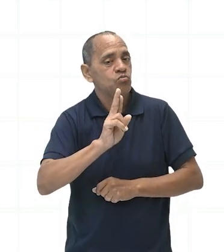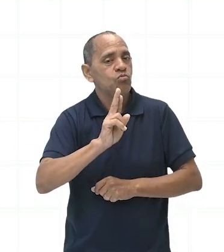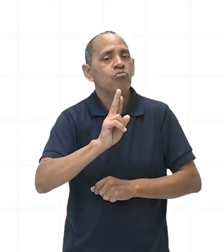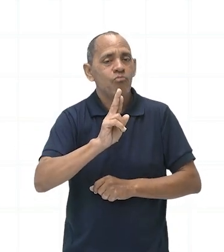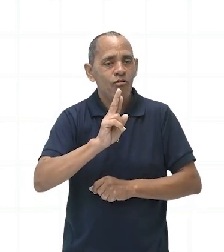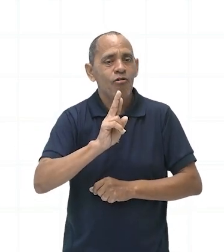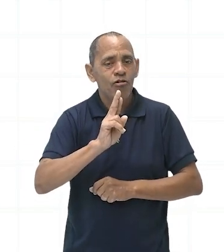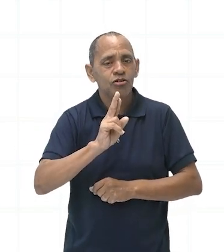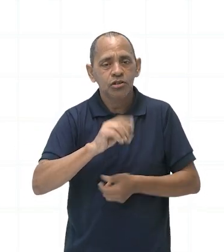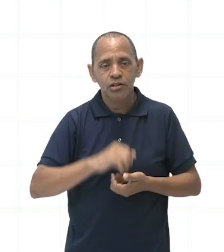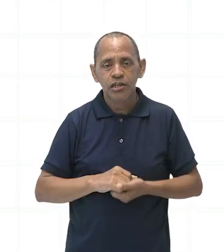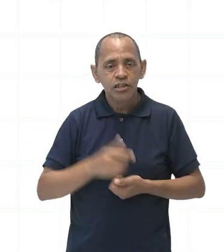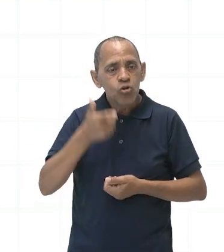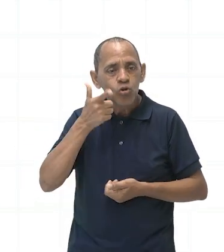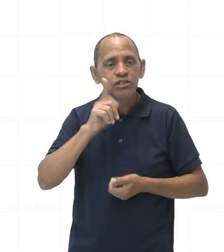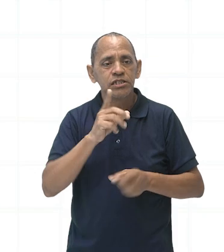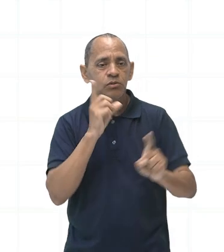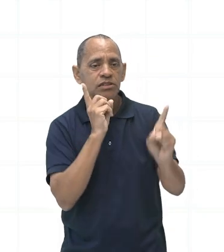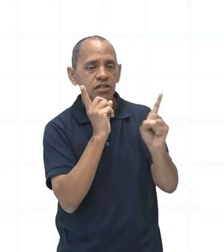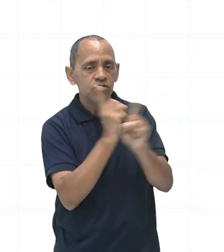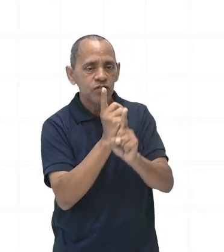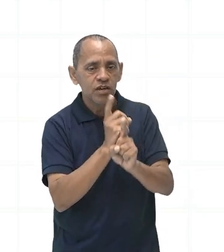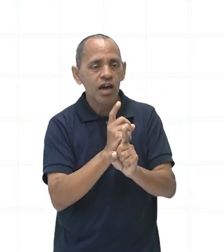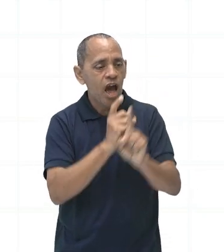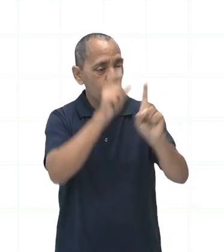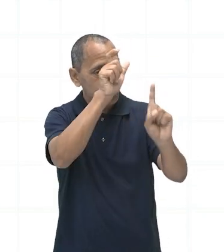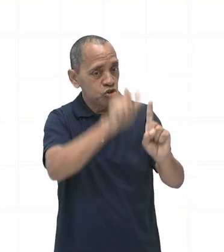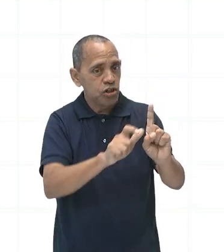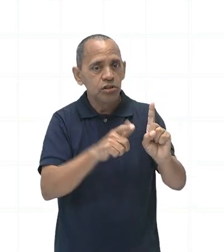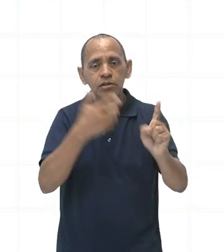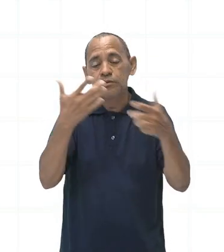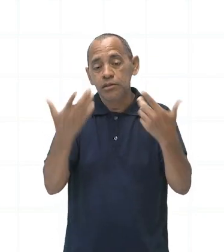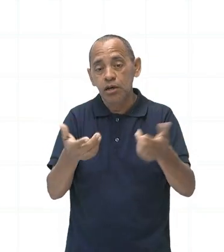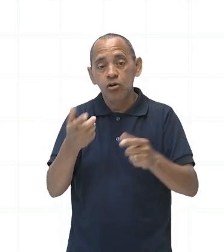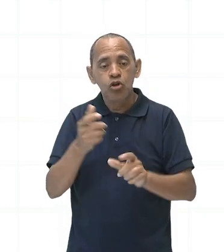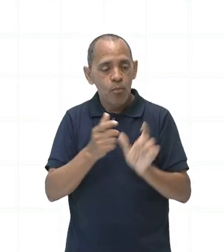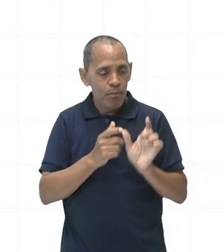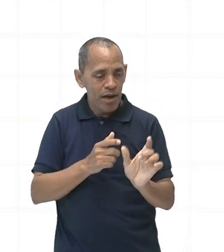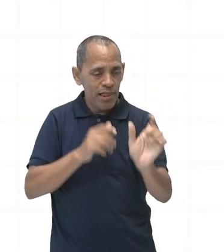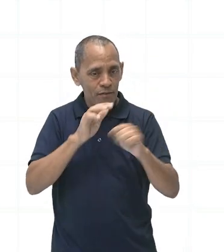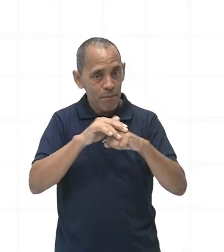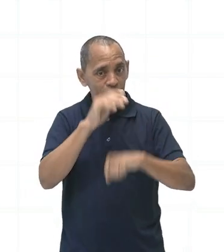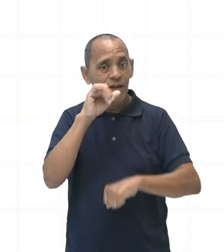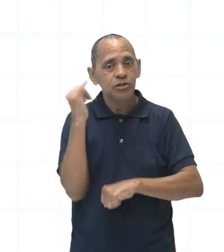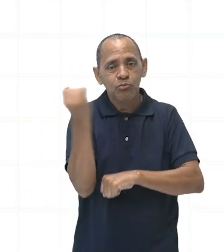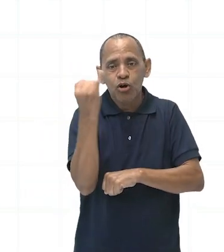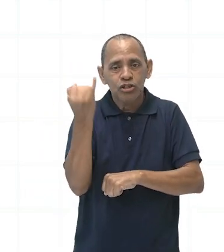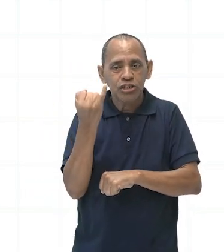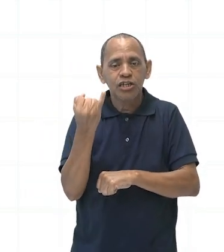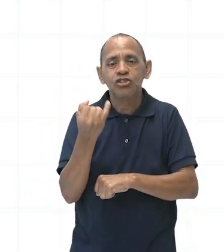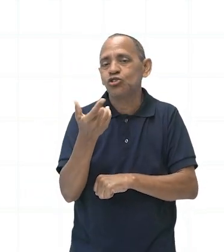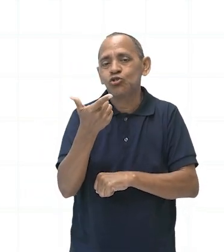consegue determinar esse sujeito. Então, ele não vai ter núcleo e esse sujeito será do tipo